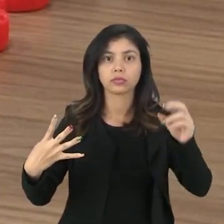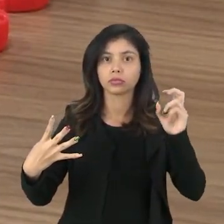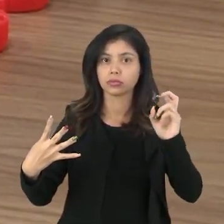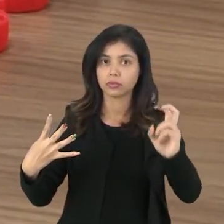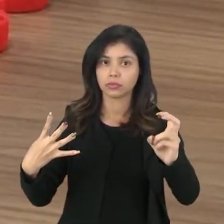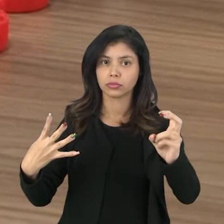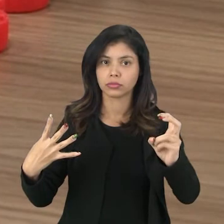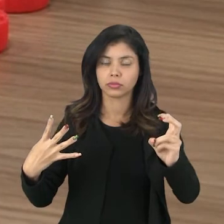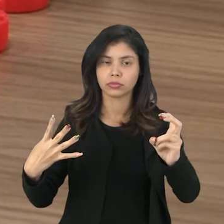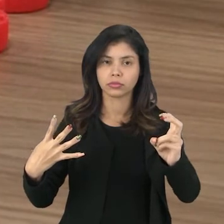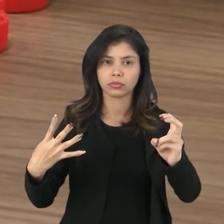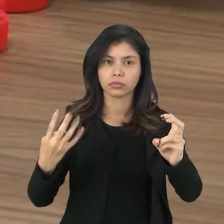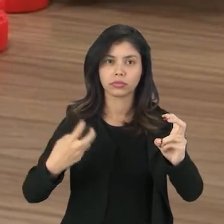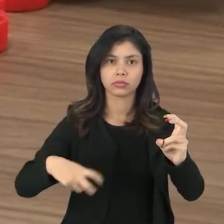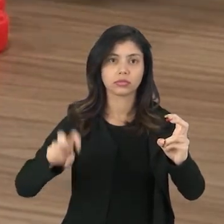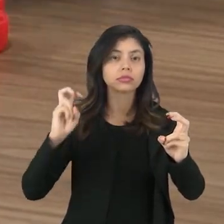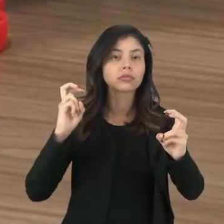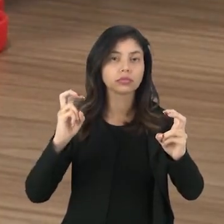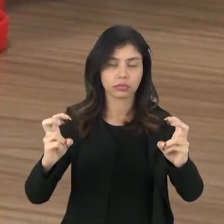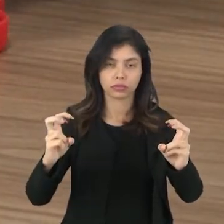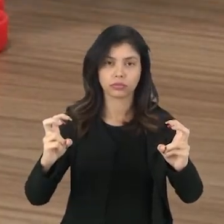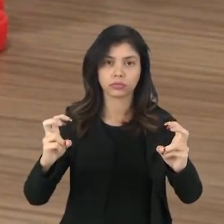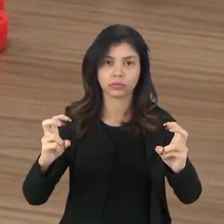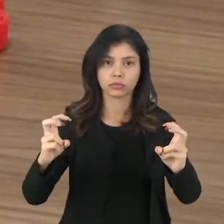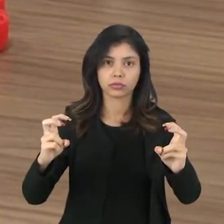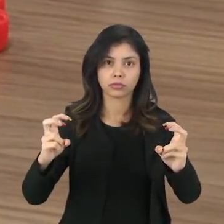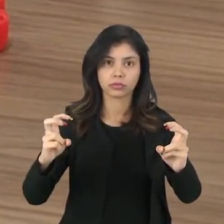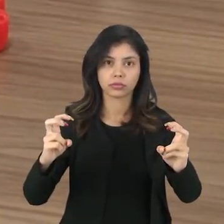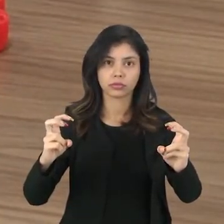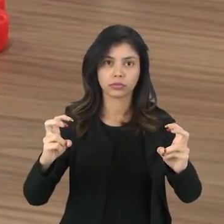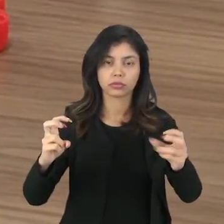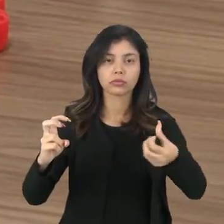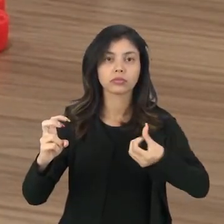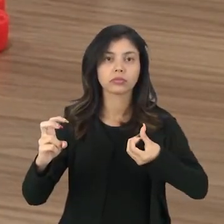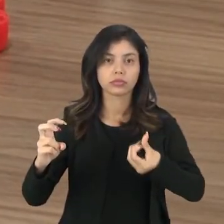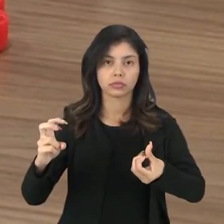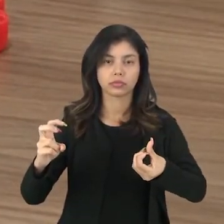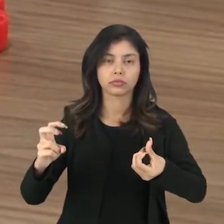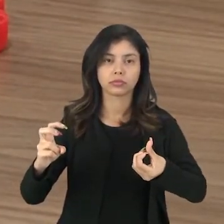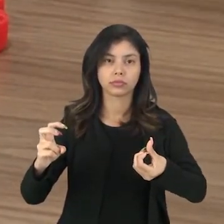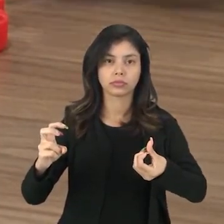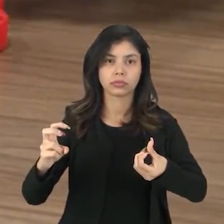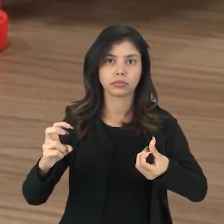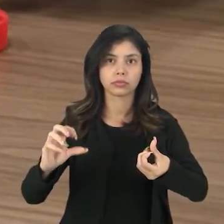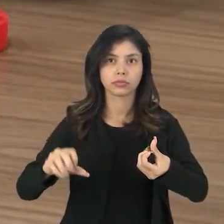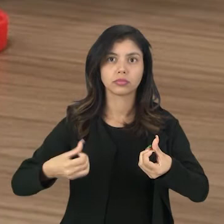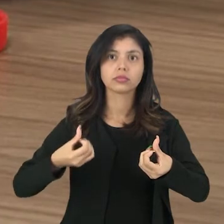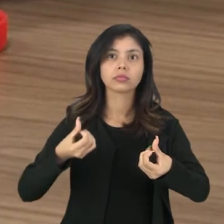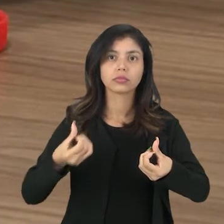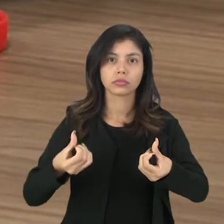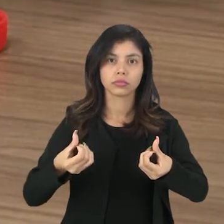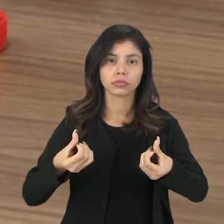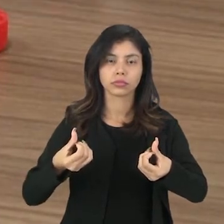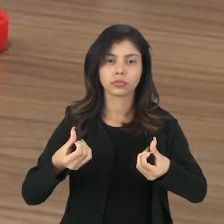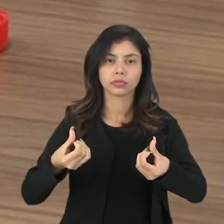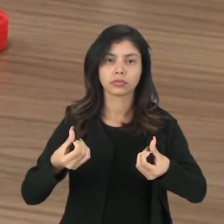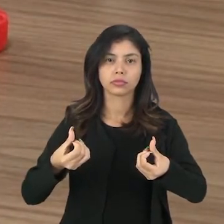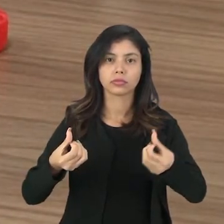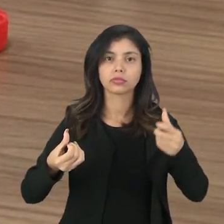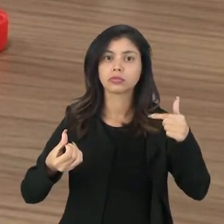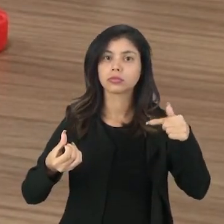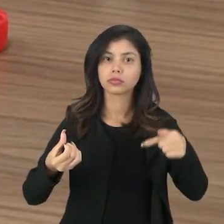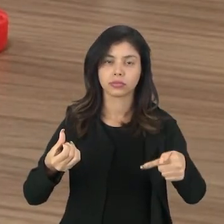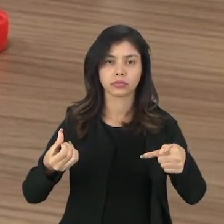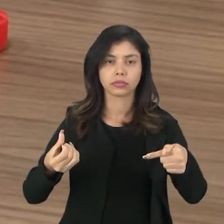Cebolinha. 1 voto da Mônica, outro do Cebolinha. 1 voto da Mônica, outro do